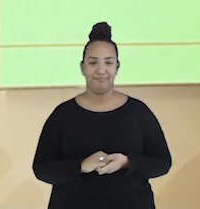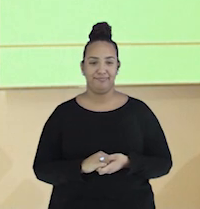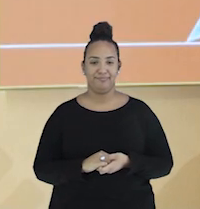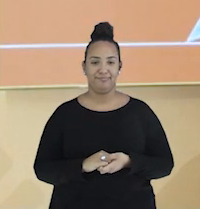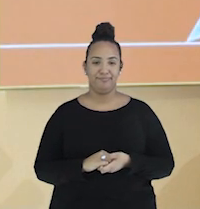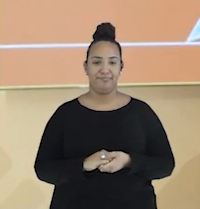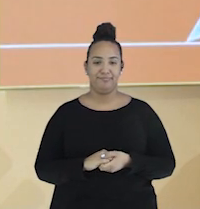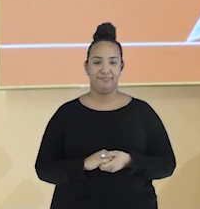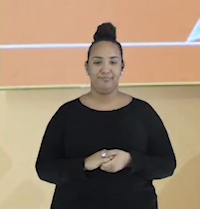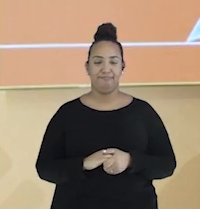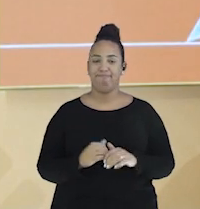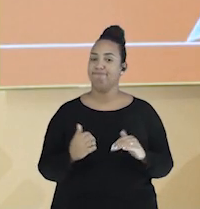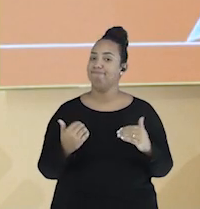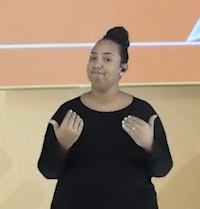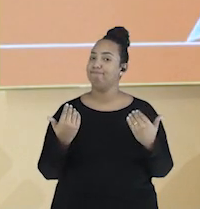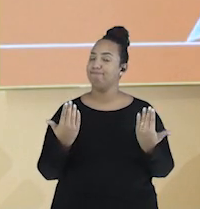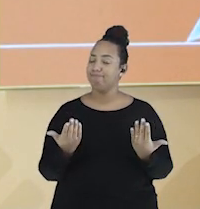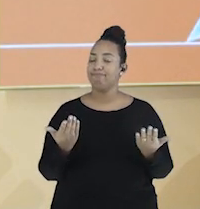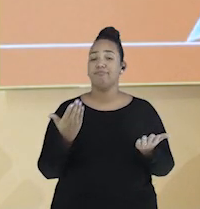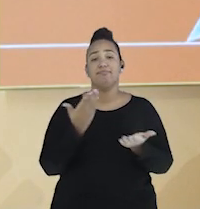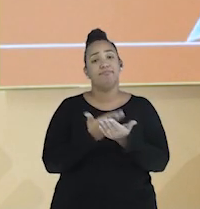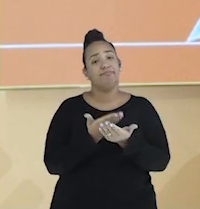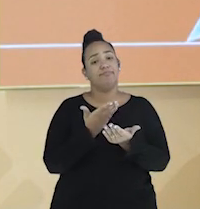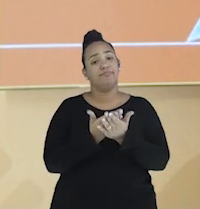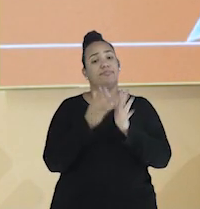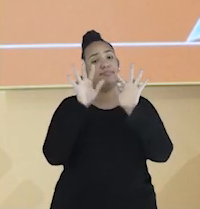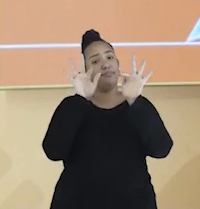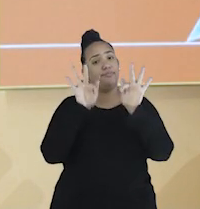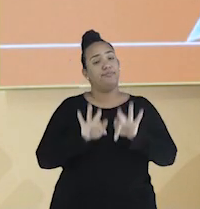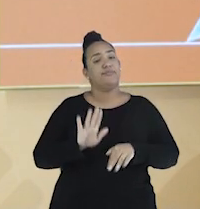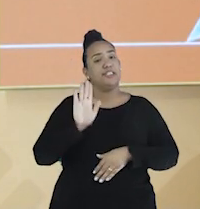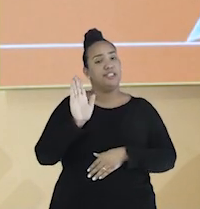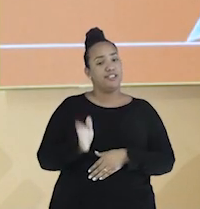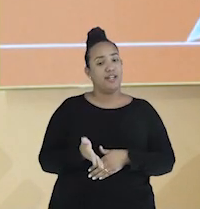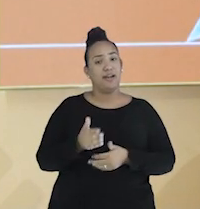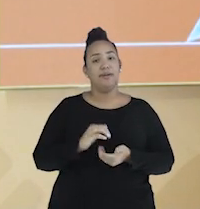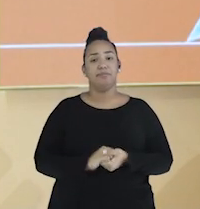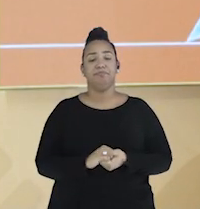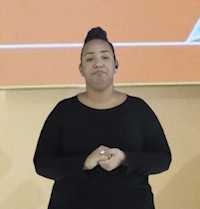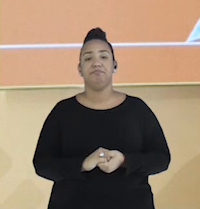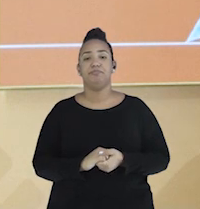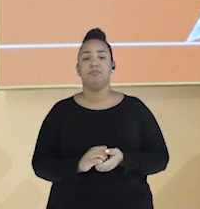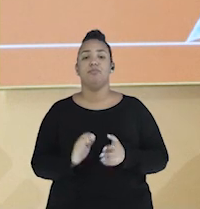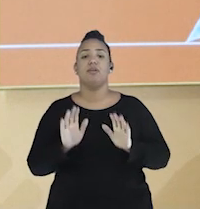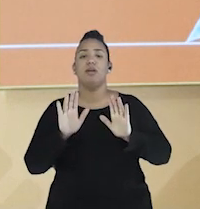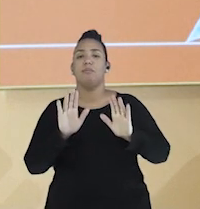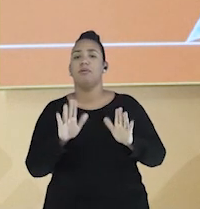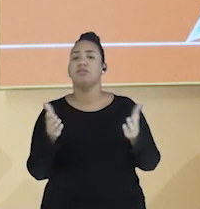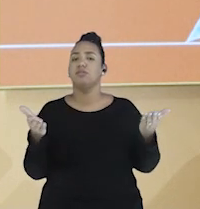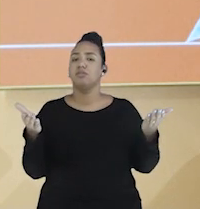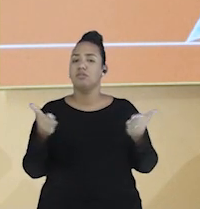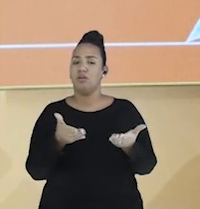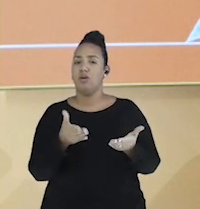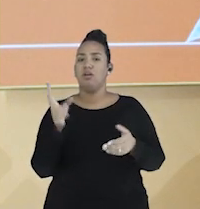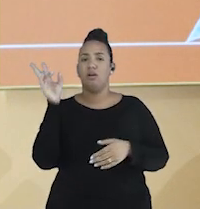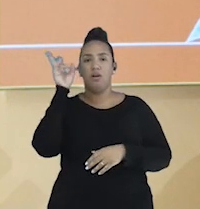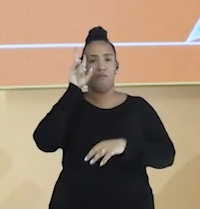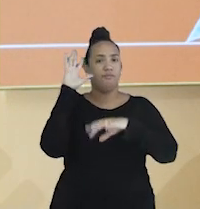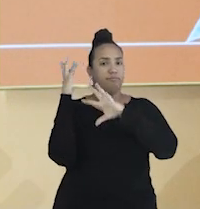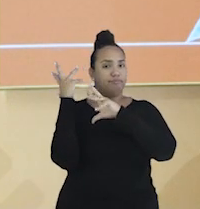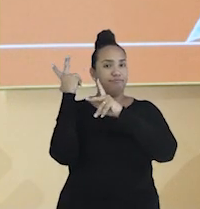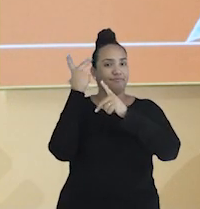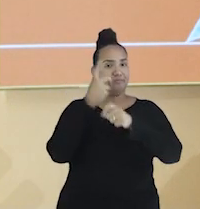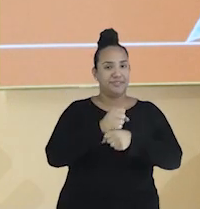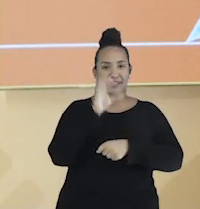Pessoal, estamos chegando ao fim da nossa aula. Mas não vamos encerrar sem